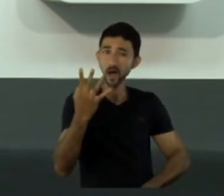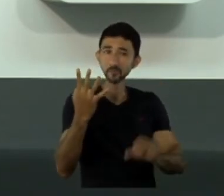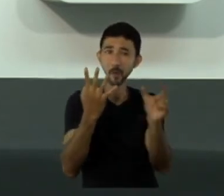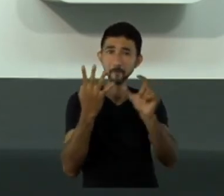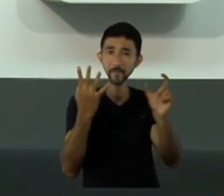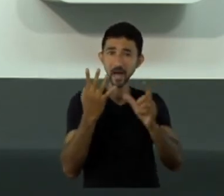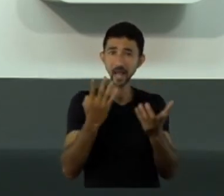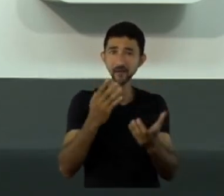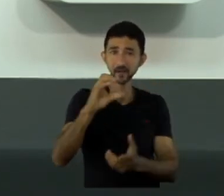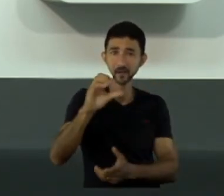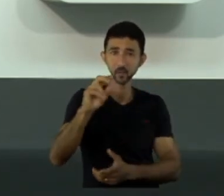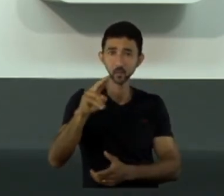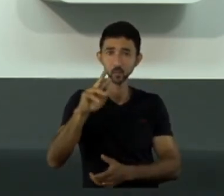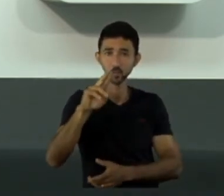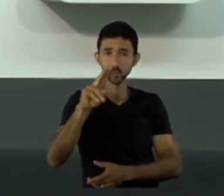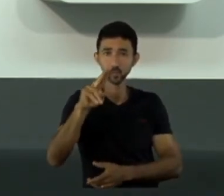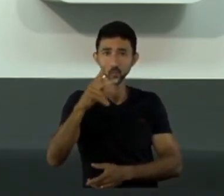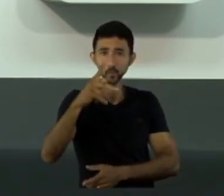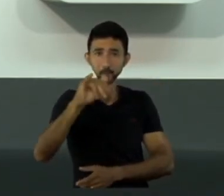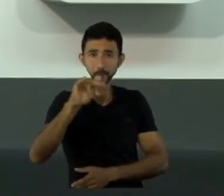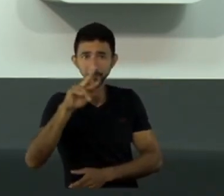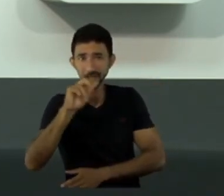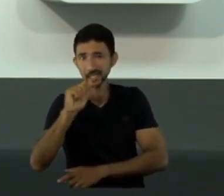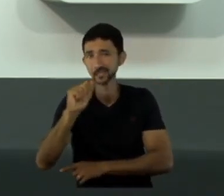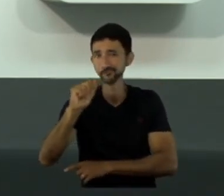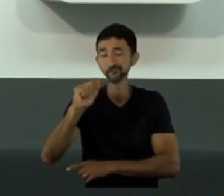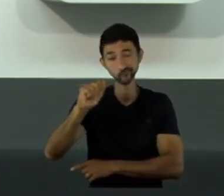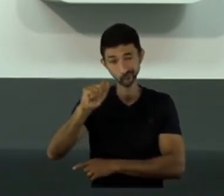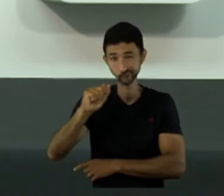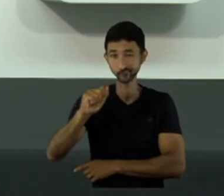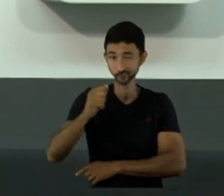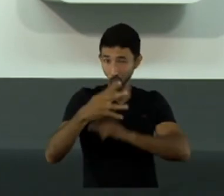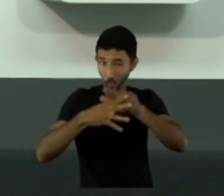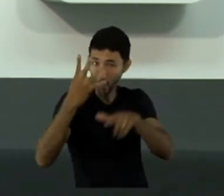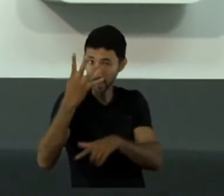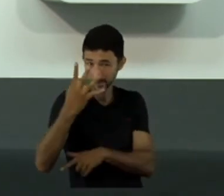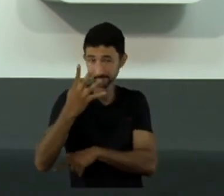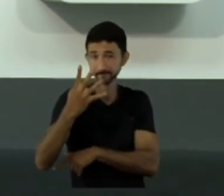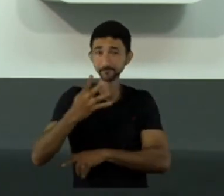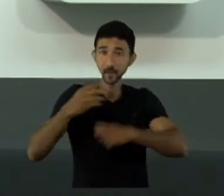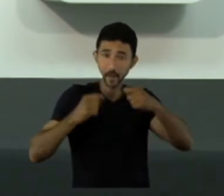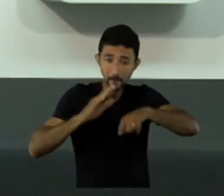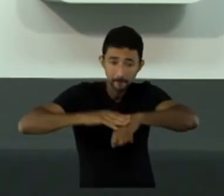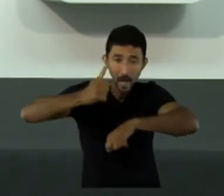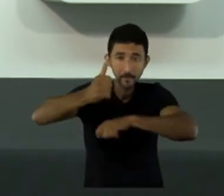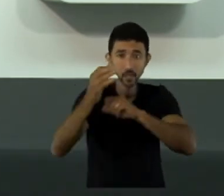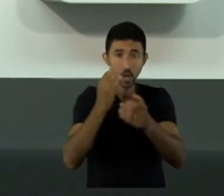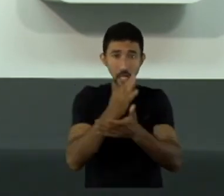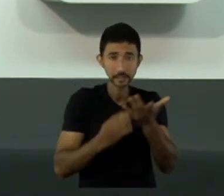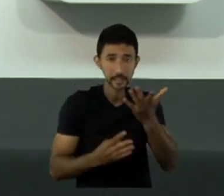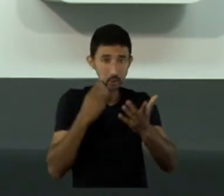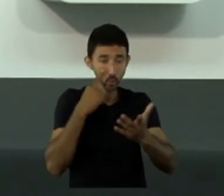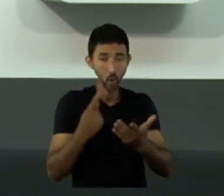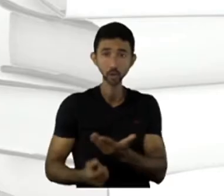palavra curupira. Então, para a gente melhorar um pouquinho esse texto, o que a gente pode fazer? Olha